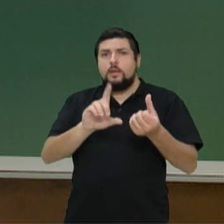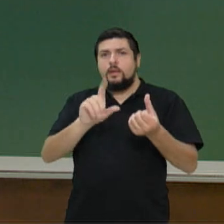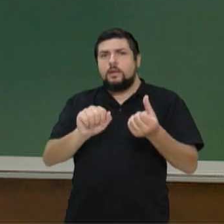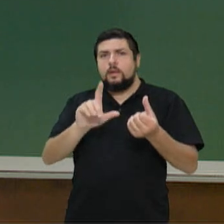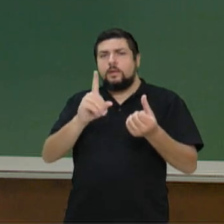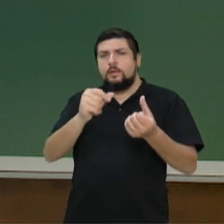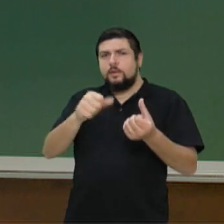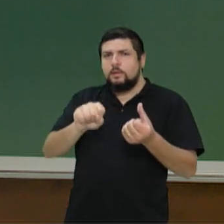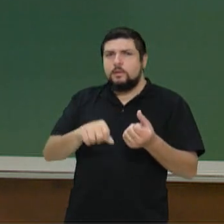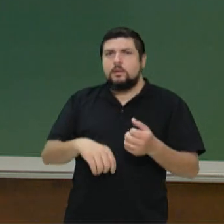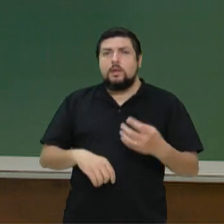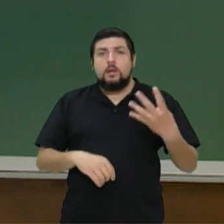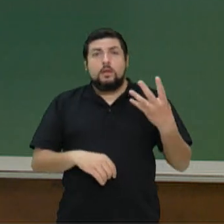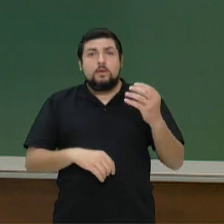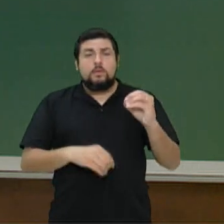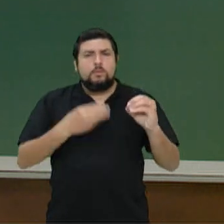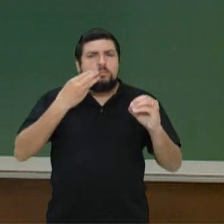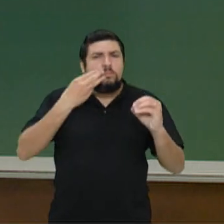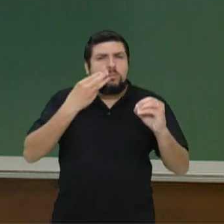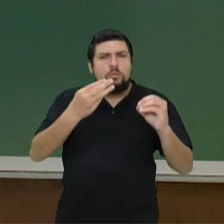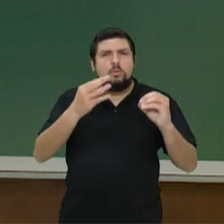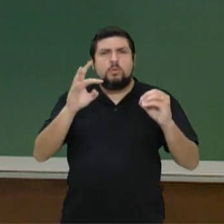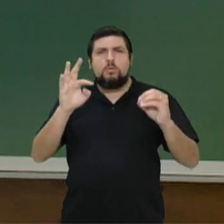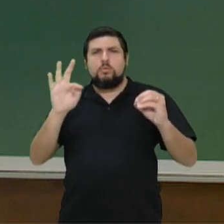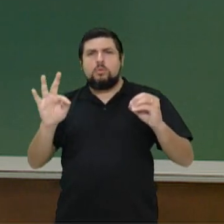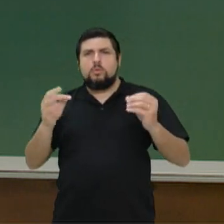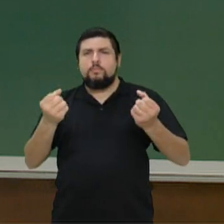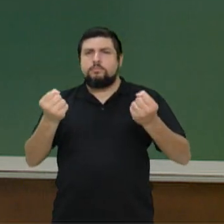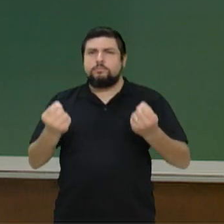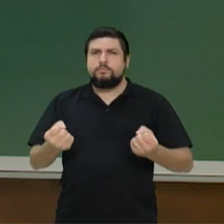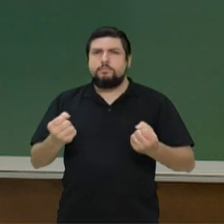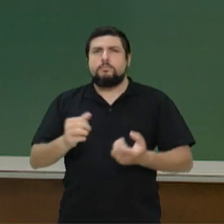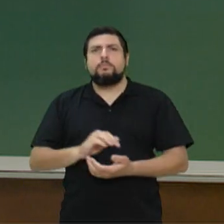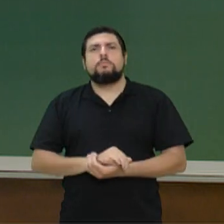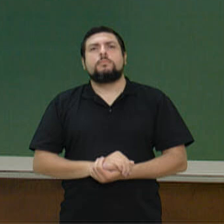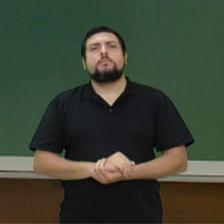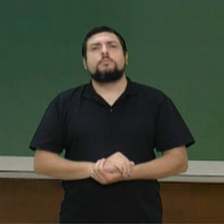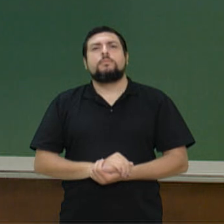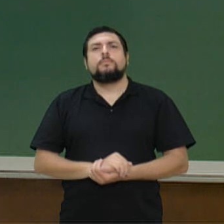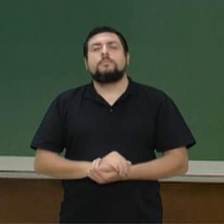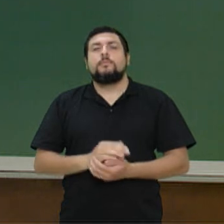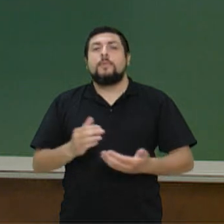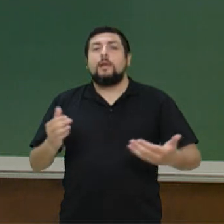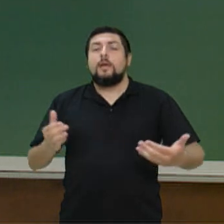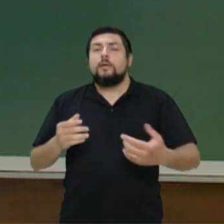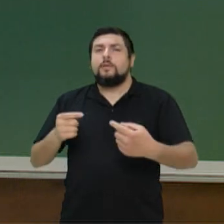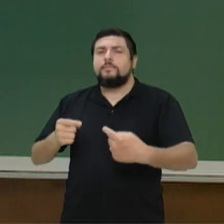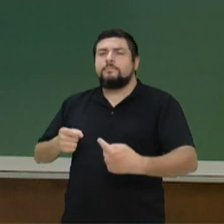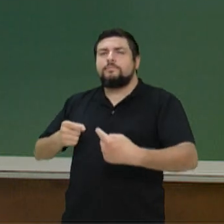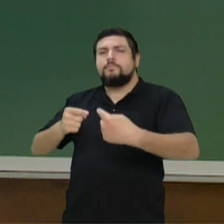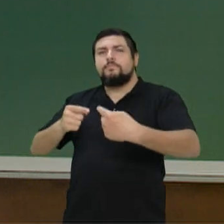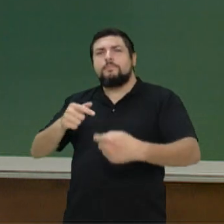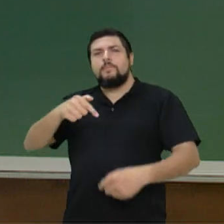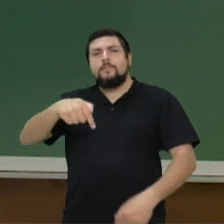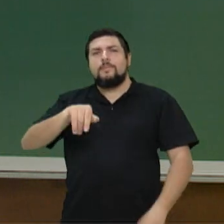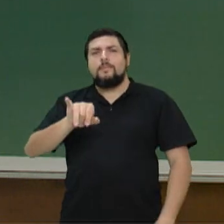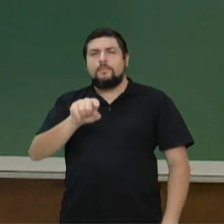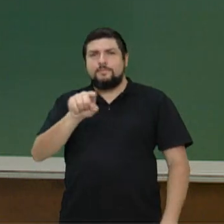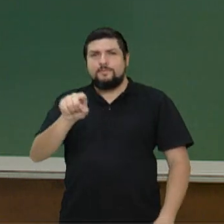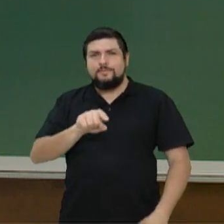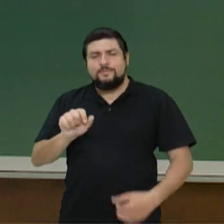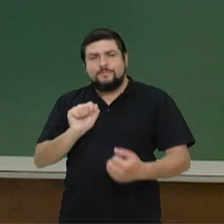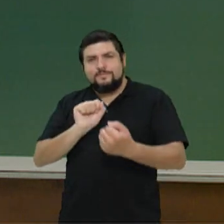de toneladas, ok? Vamos lá para um quiz. Olha que delícia, vamos fazer juntos